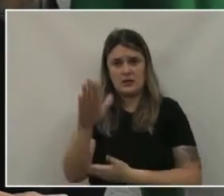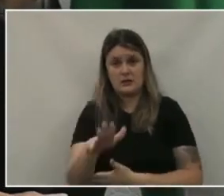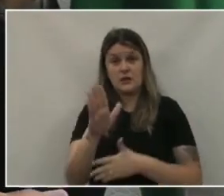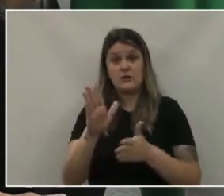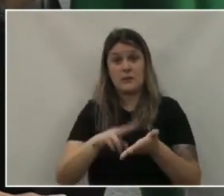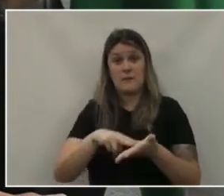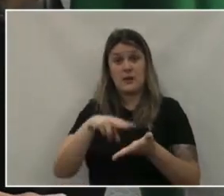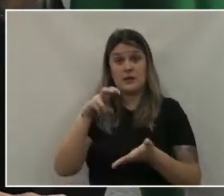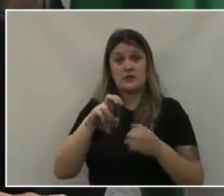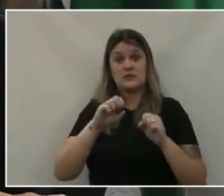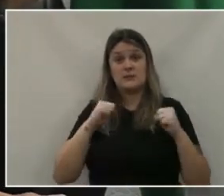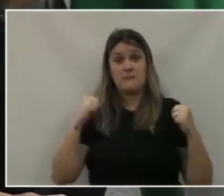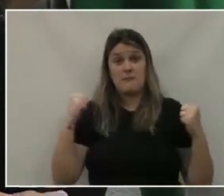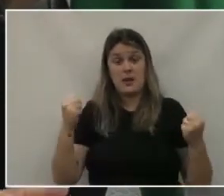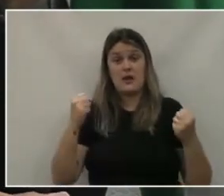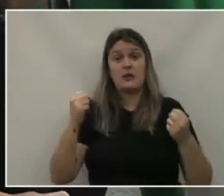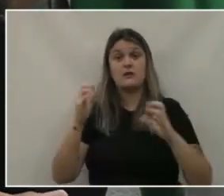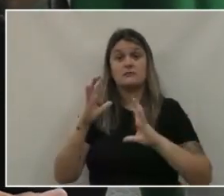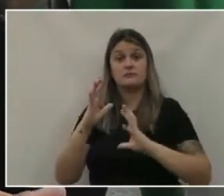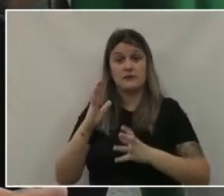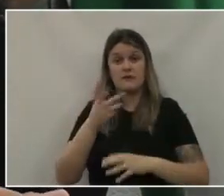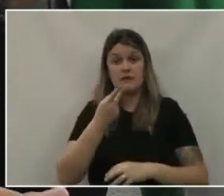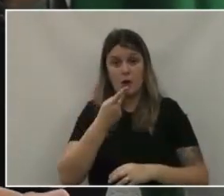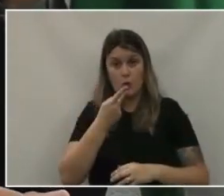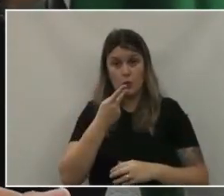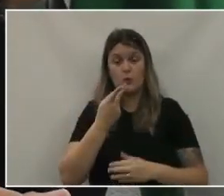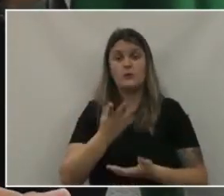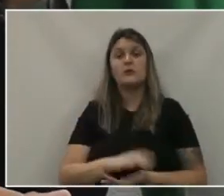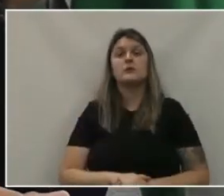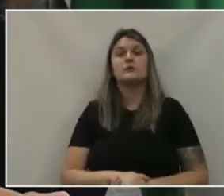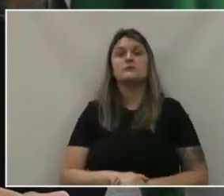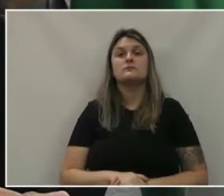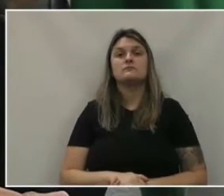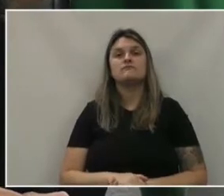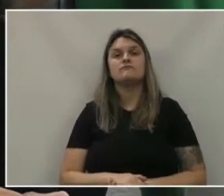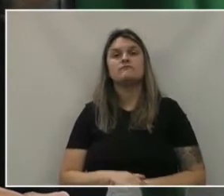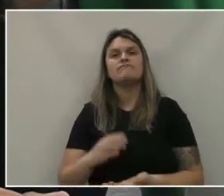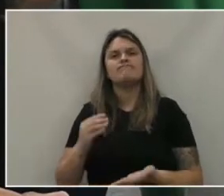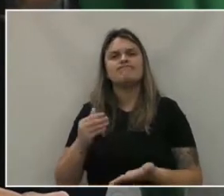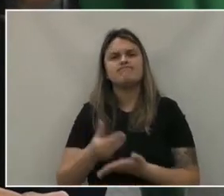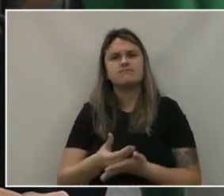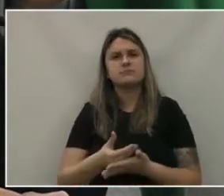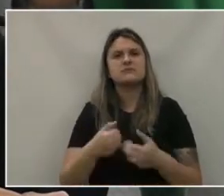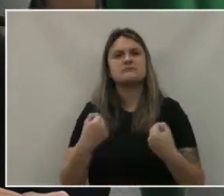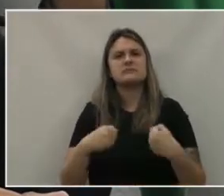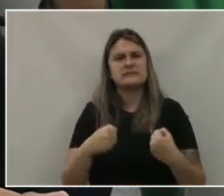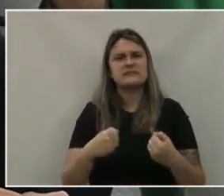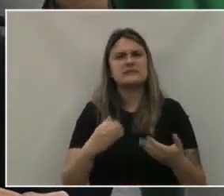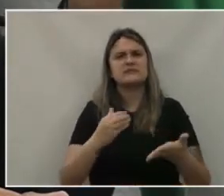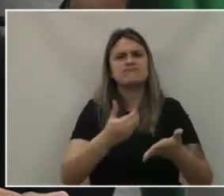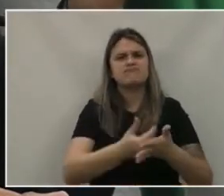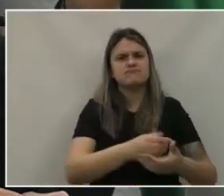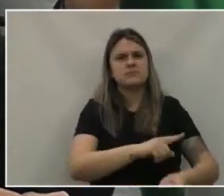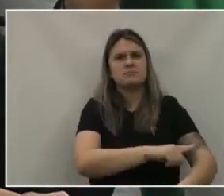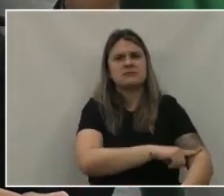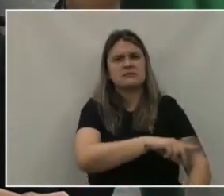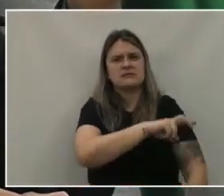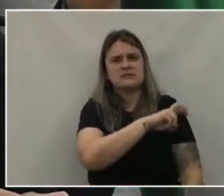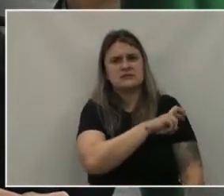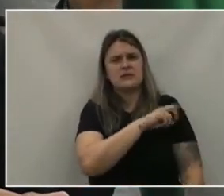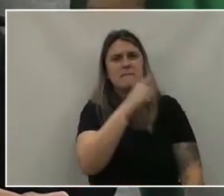manhã, na Assembleia Legislativa do Estado do Paraná, foi falado bastante sobre isso. E investir na educação básica é investir no futuro.